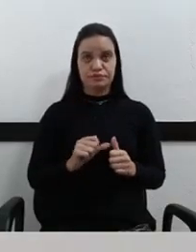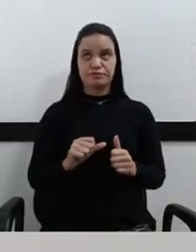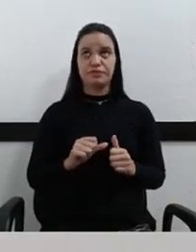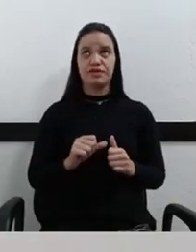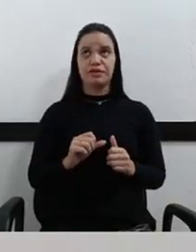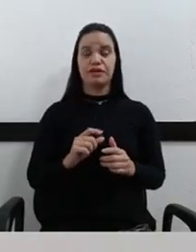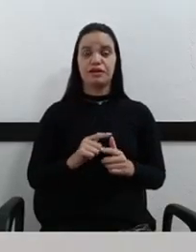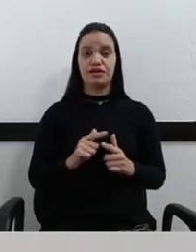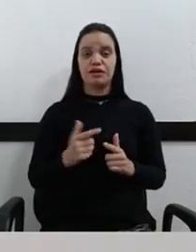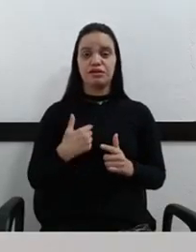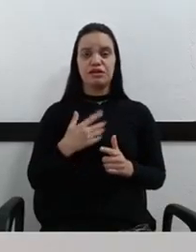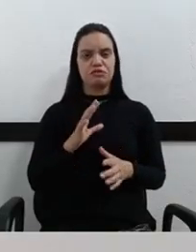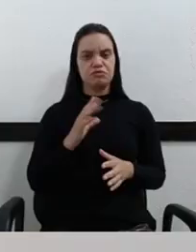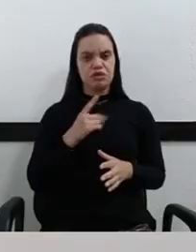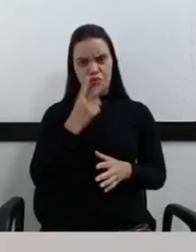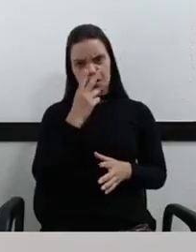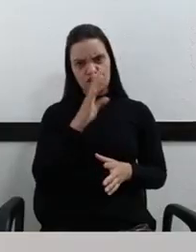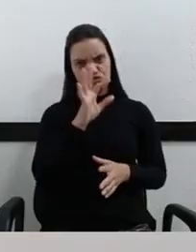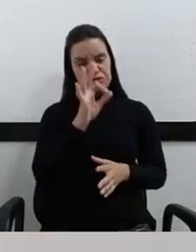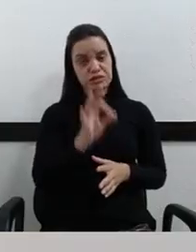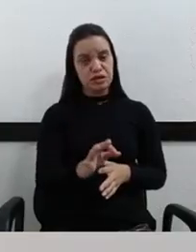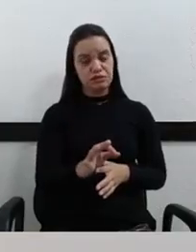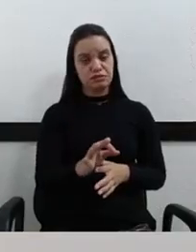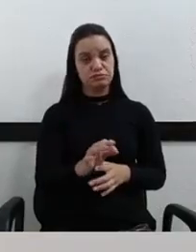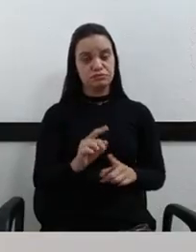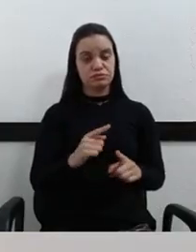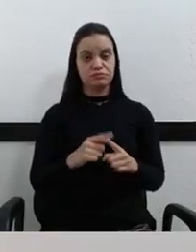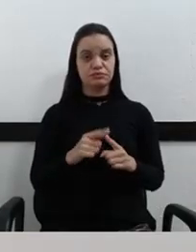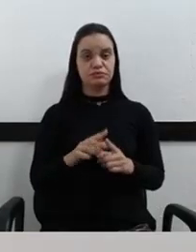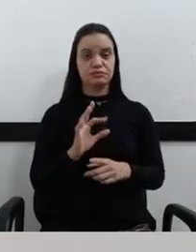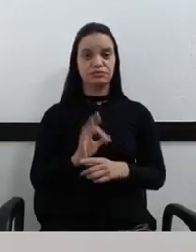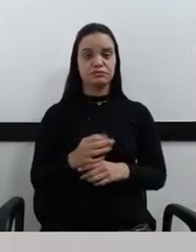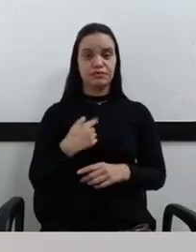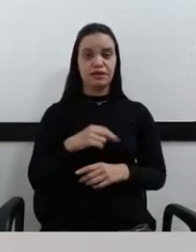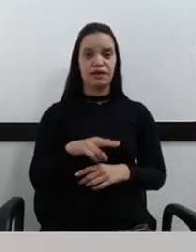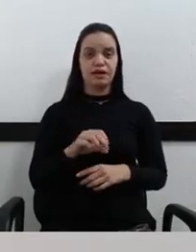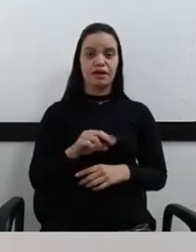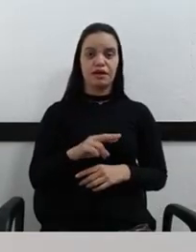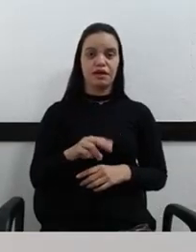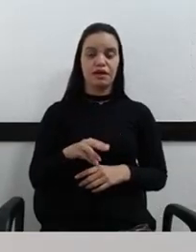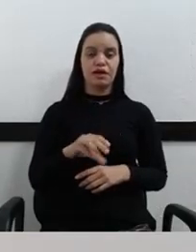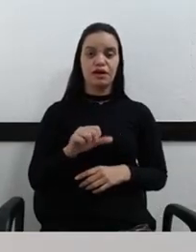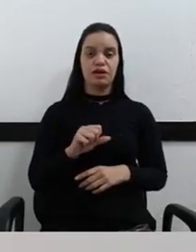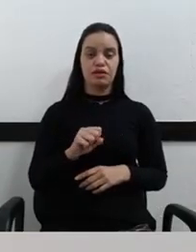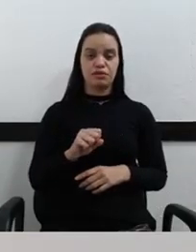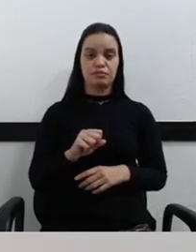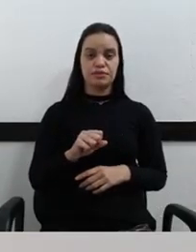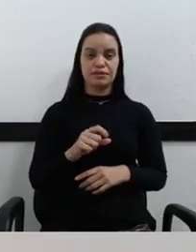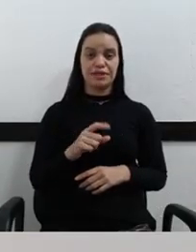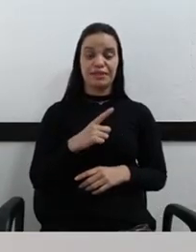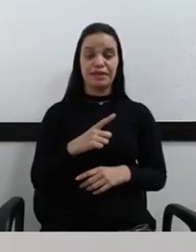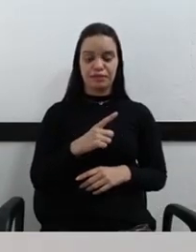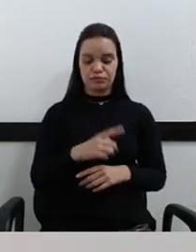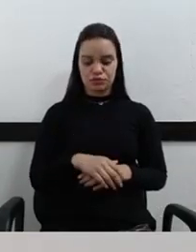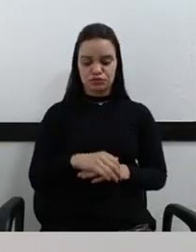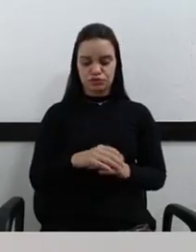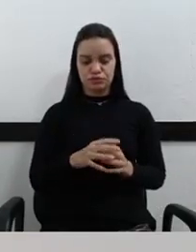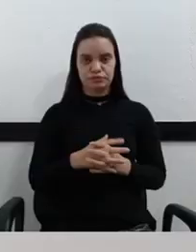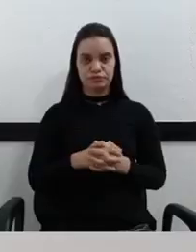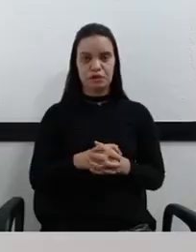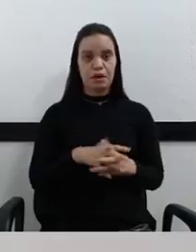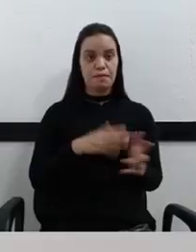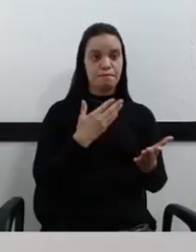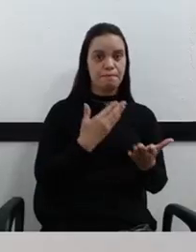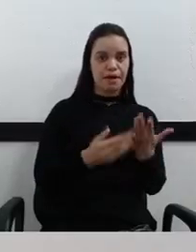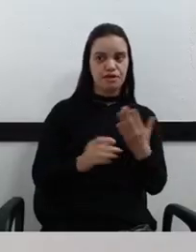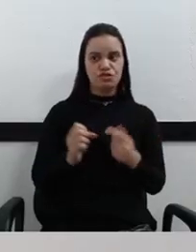é uma construção que eu julgo ideal. Mas a construção ideal requer normas ideais, e nós não temos isso. Nós temos perda ou